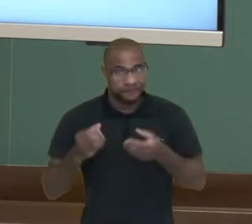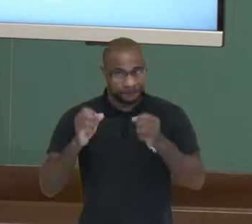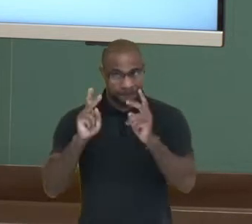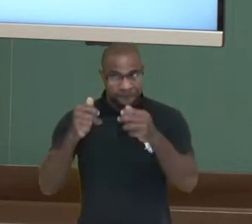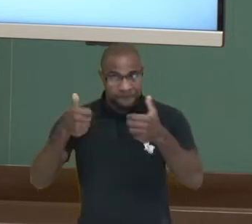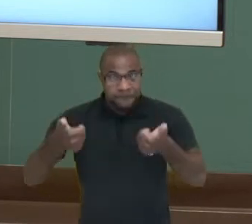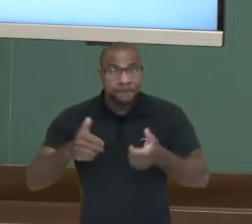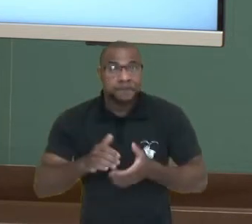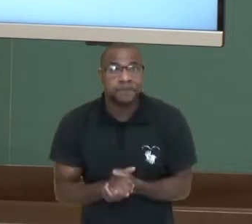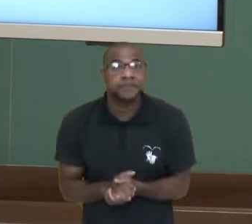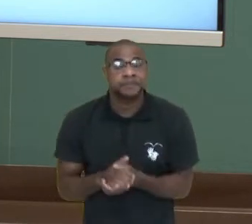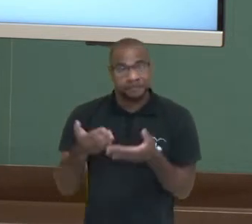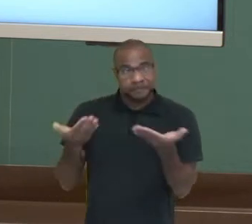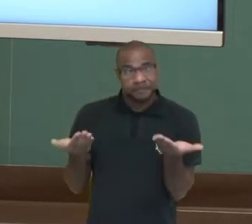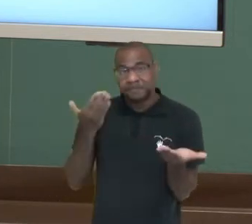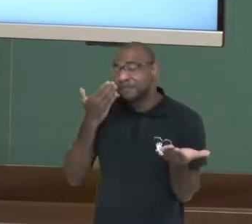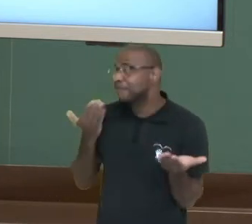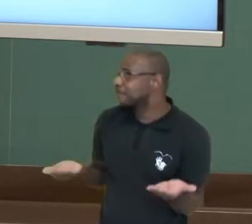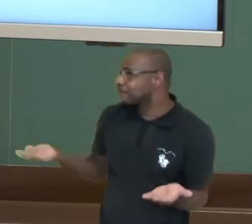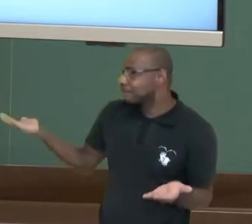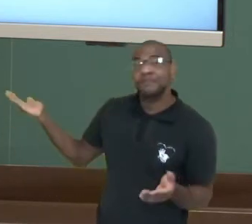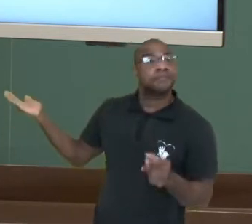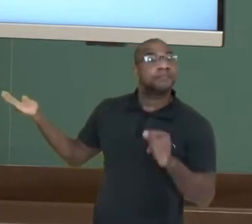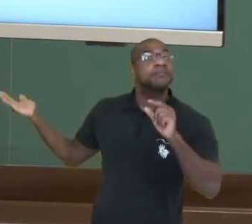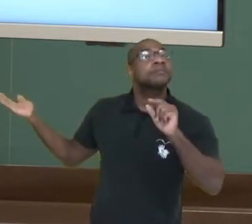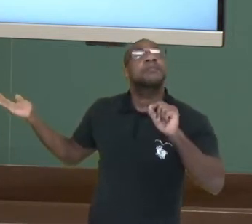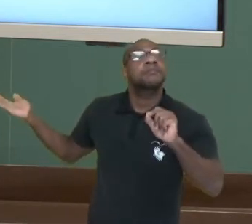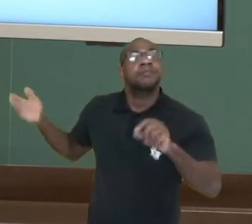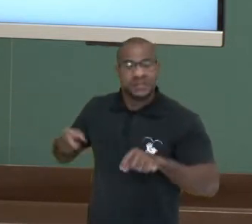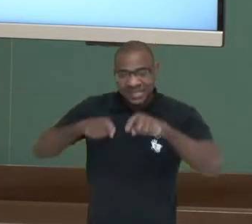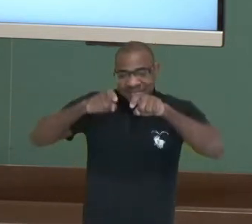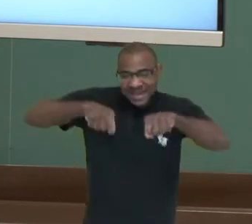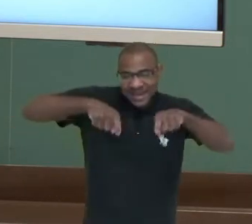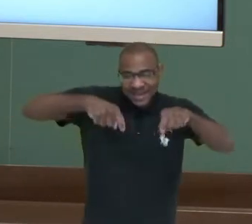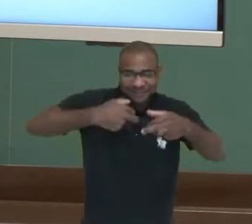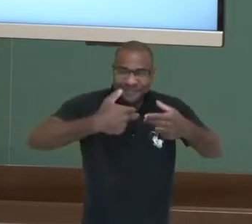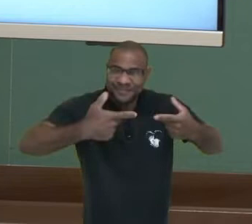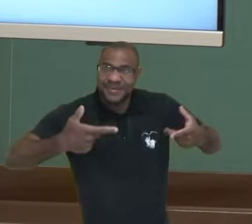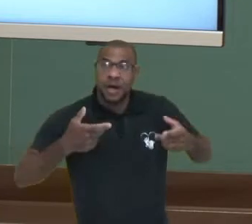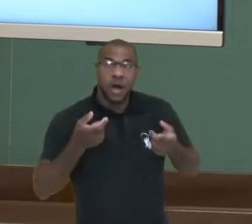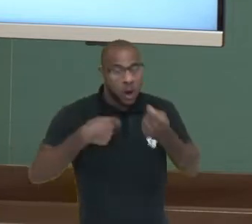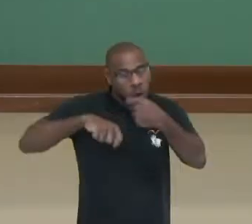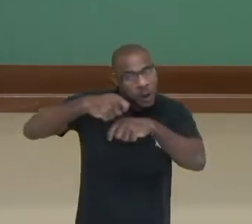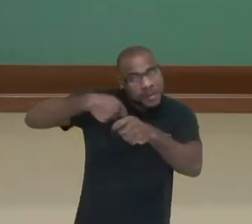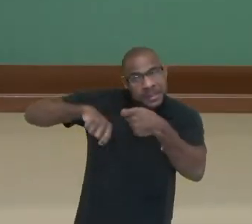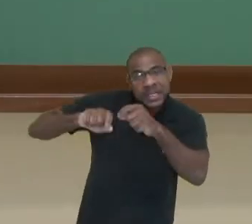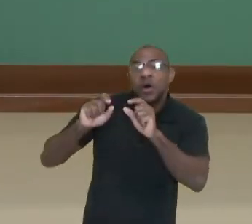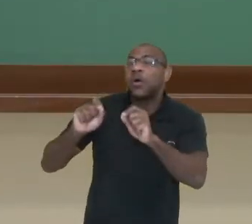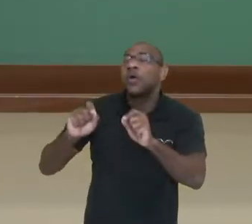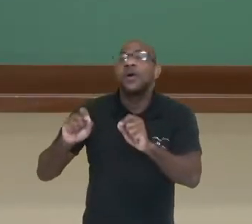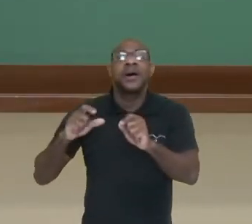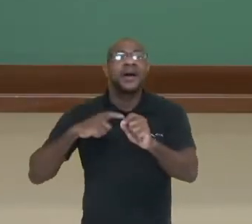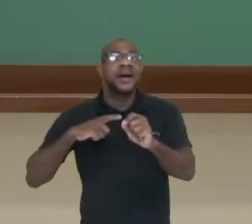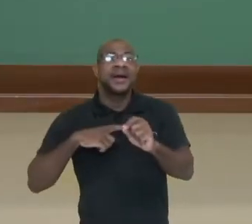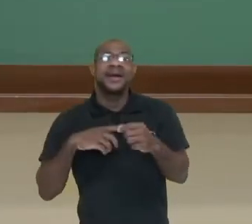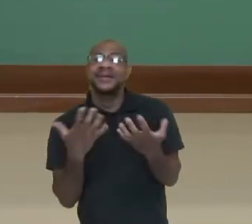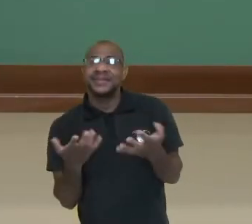país, Esta agricultura comercial passou por uma